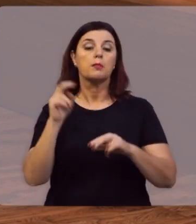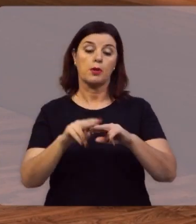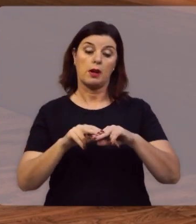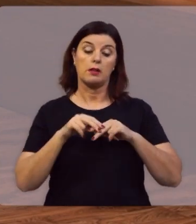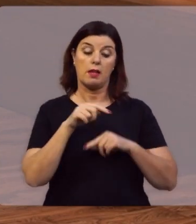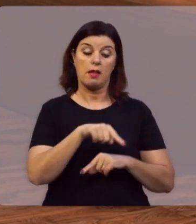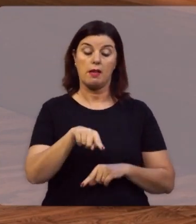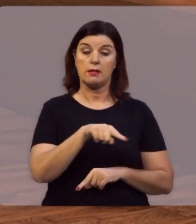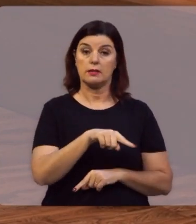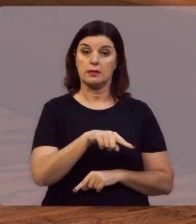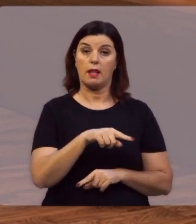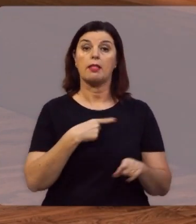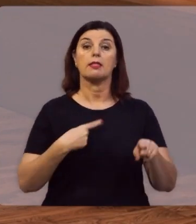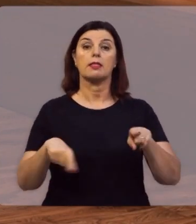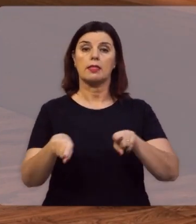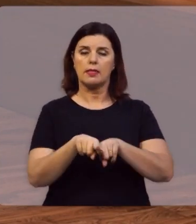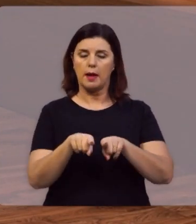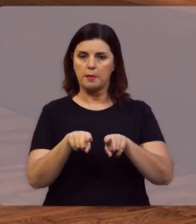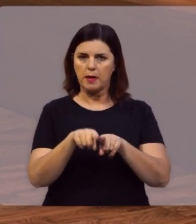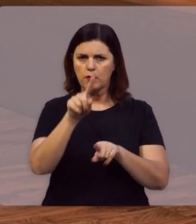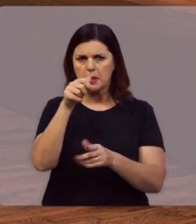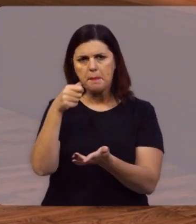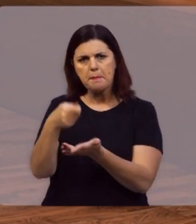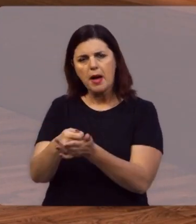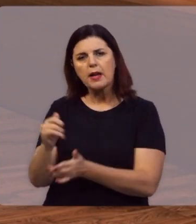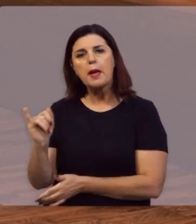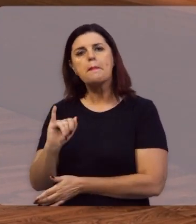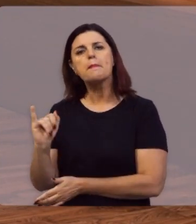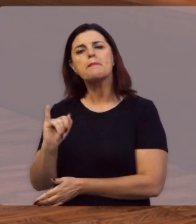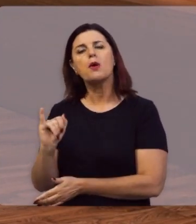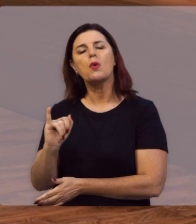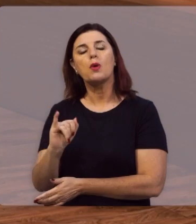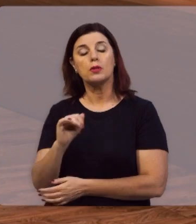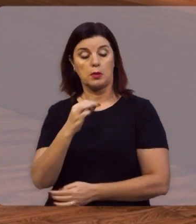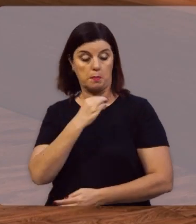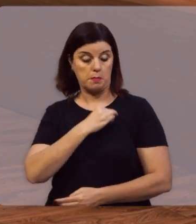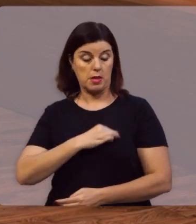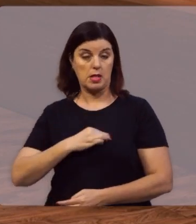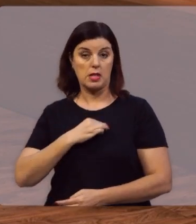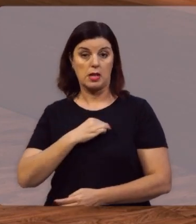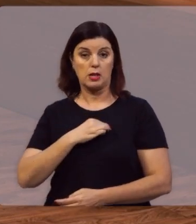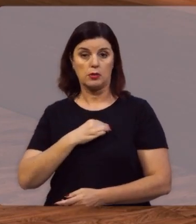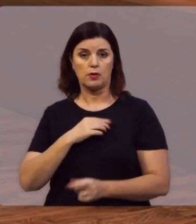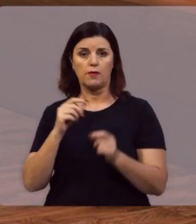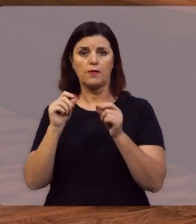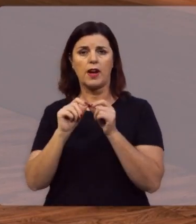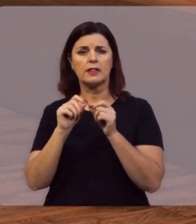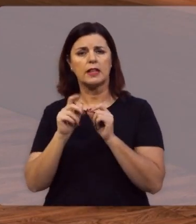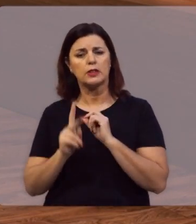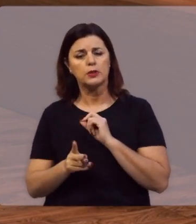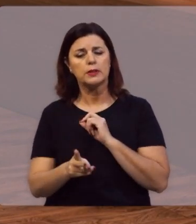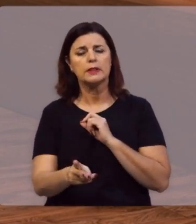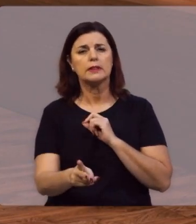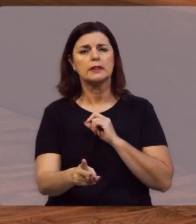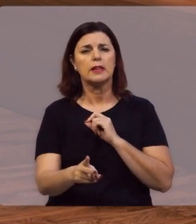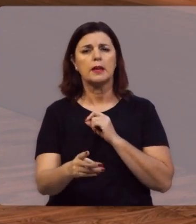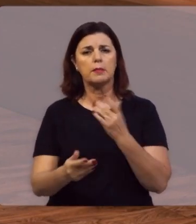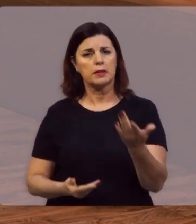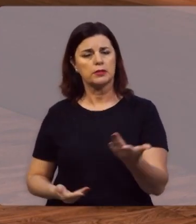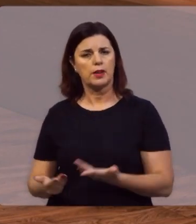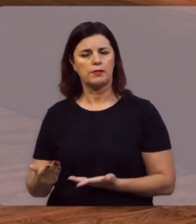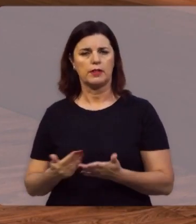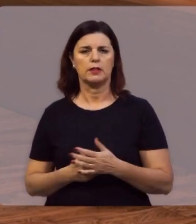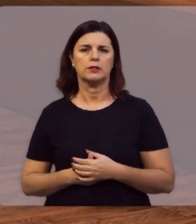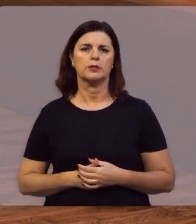também pagar tributos porque são ministros de Deus atendendo constantemente as